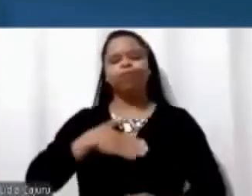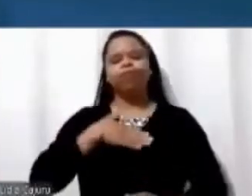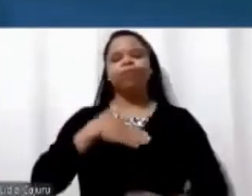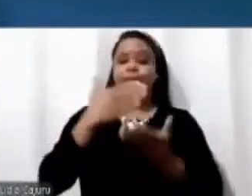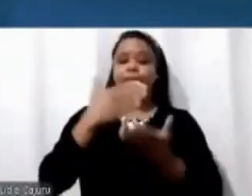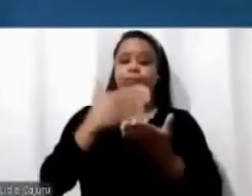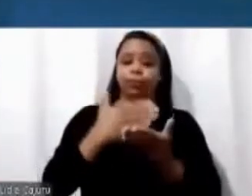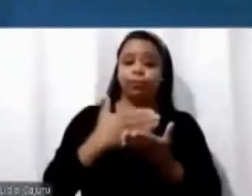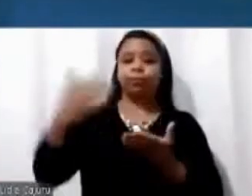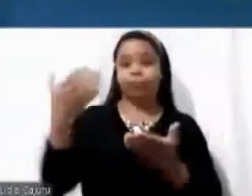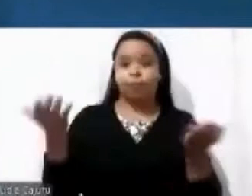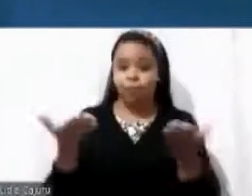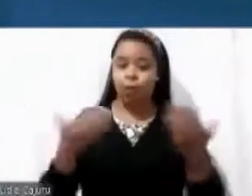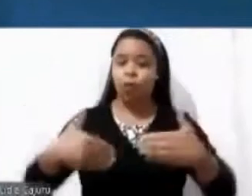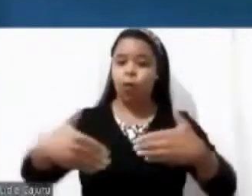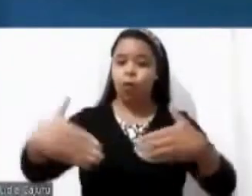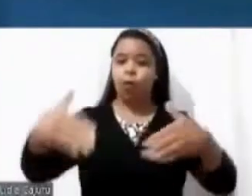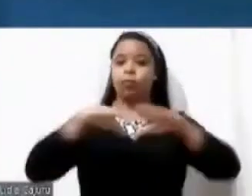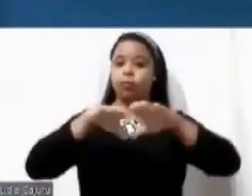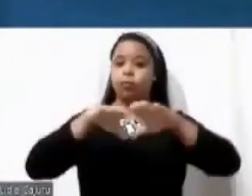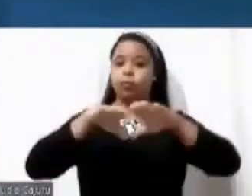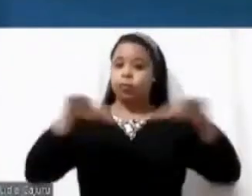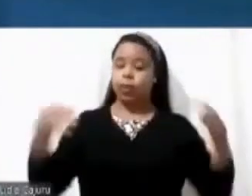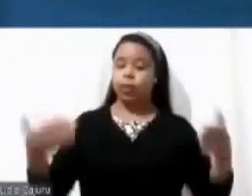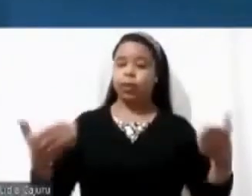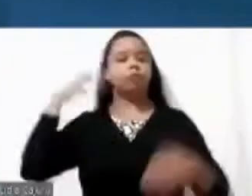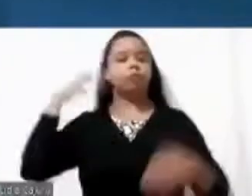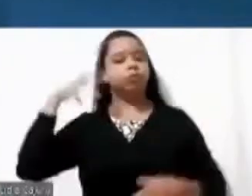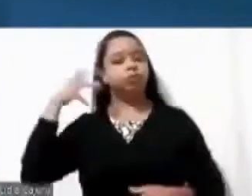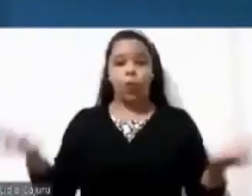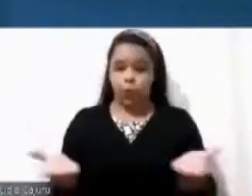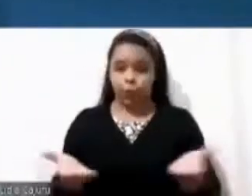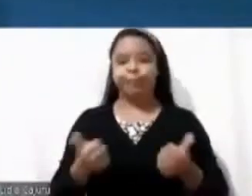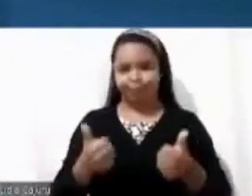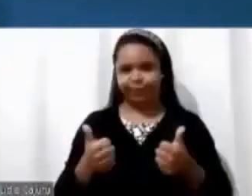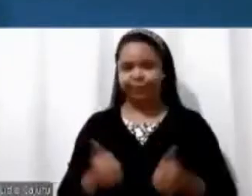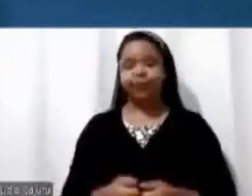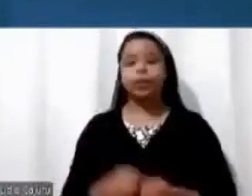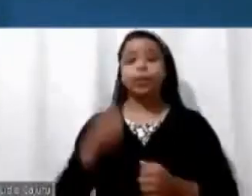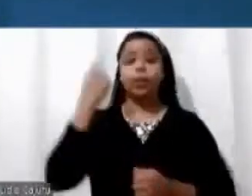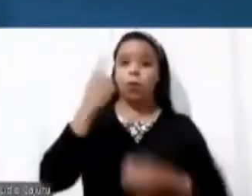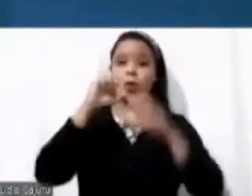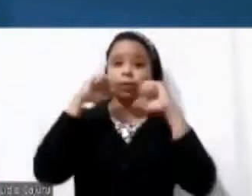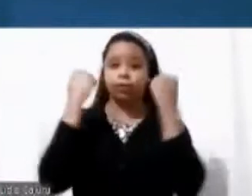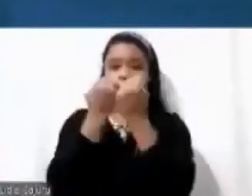aos trabalhos, à mesa de palestras de hoje, do nosso primeiro seminário